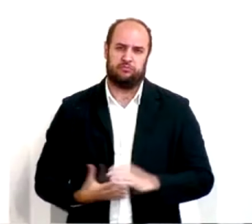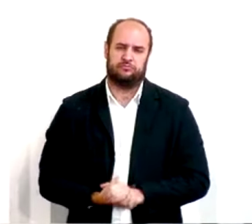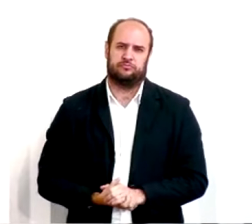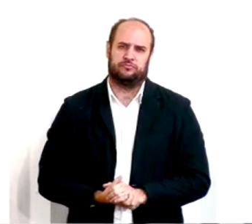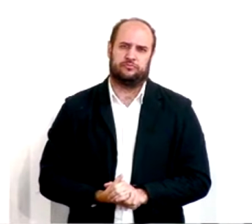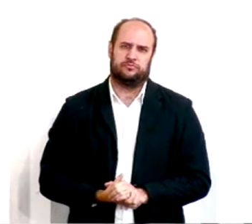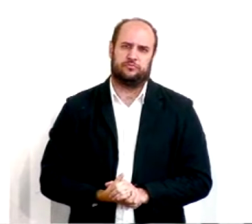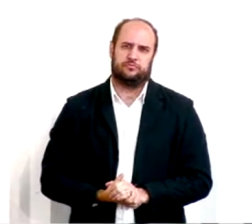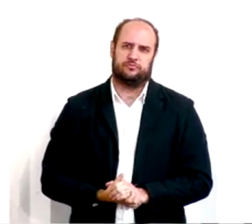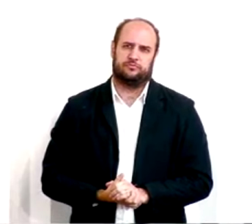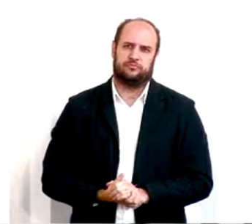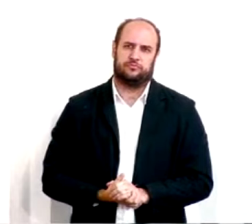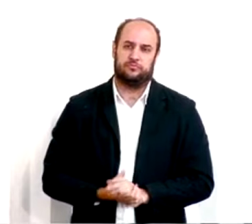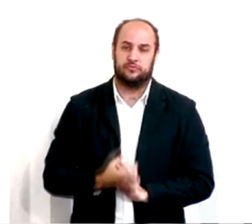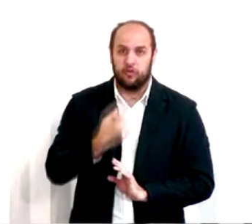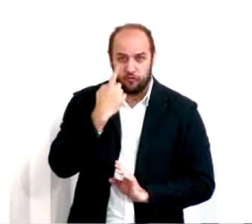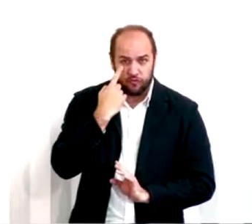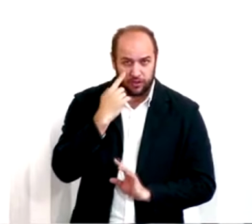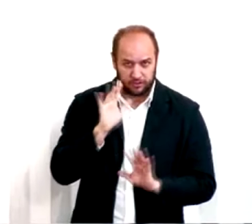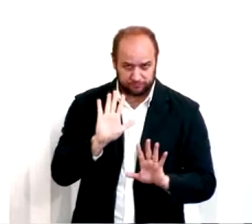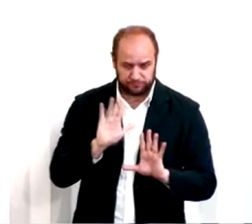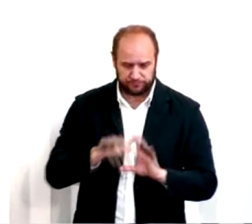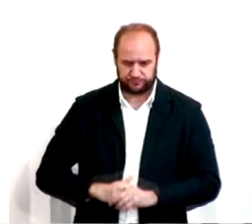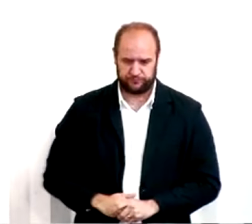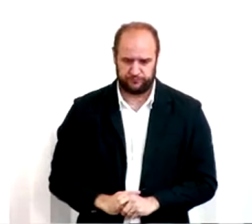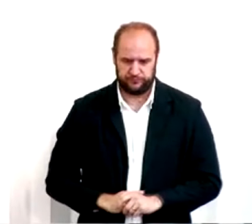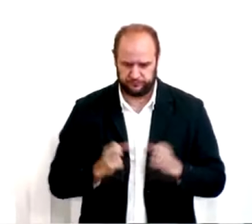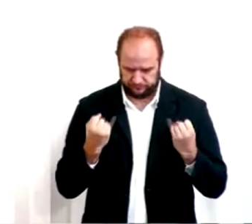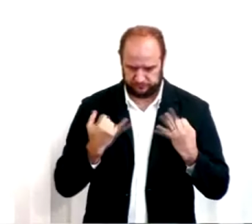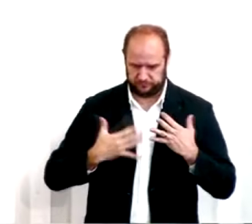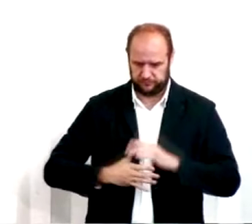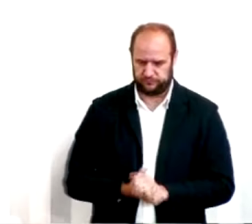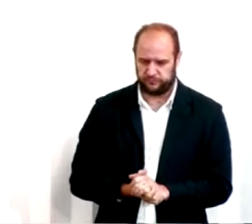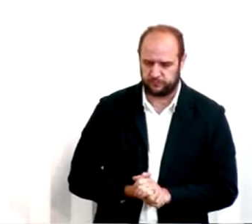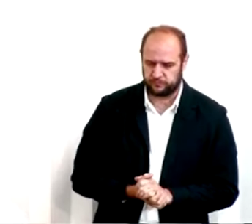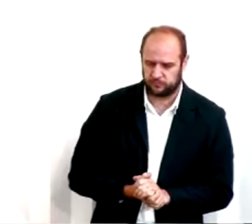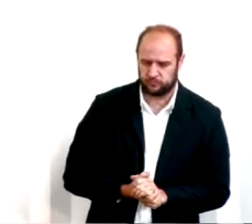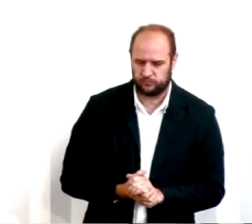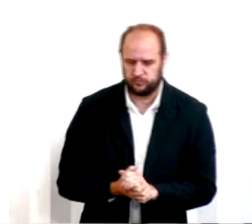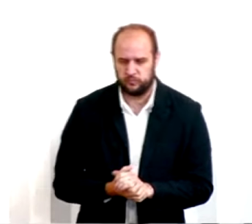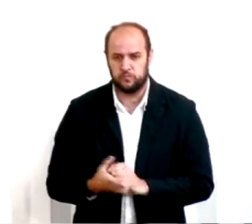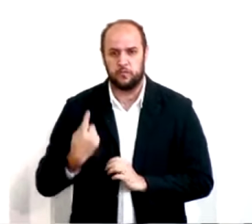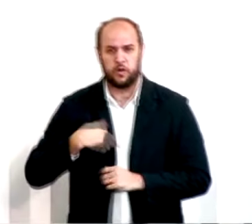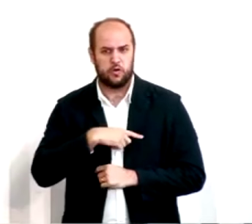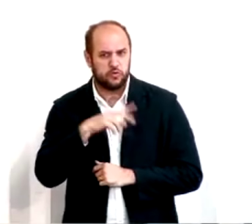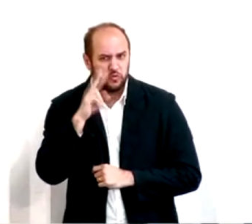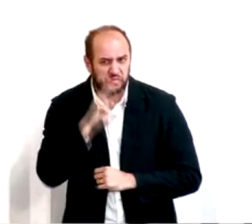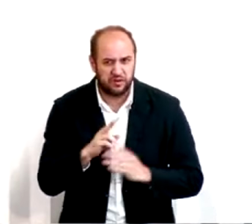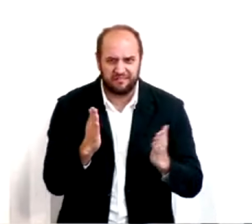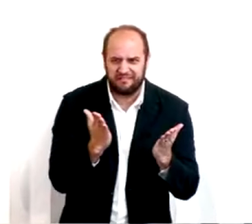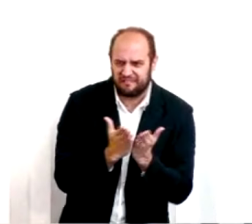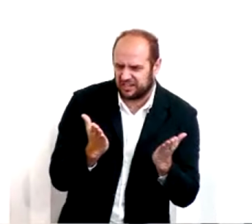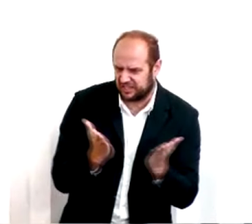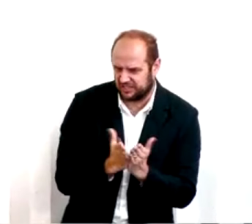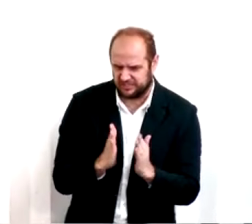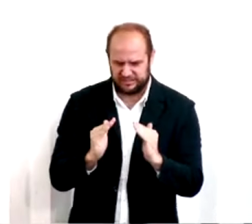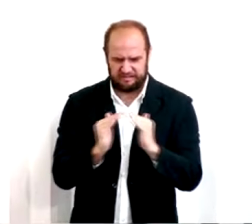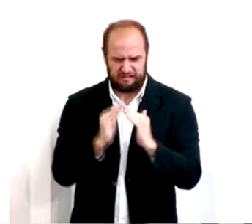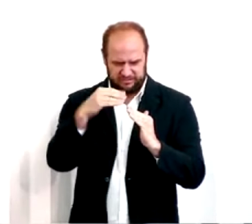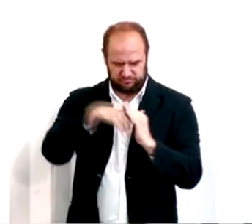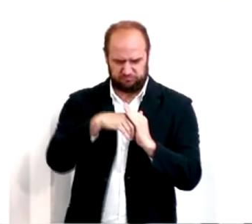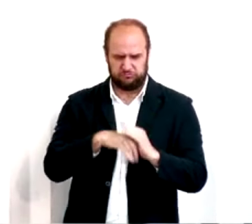e veja o que ele escreveu nós vemos os cristãos em suas próprias